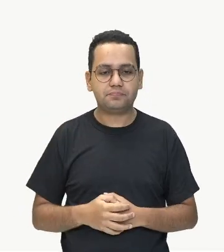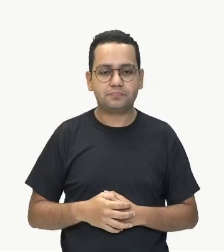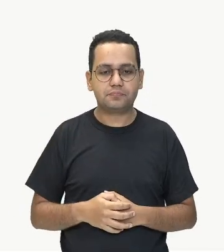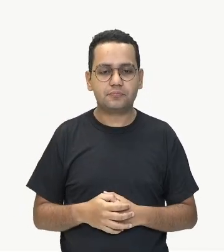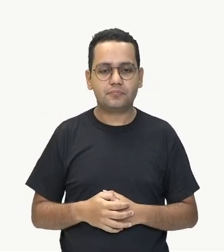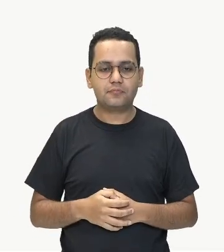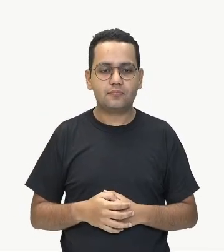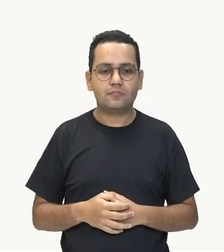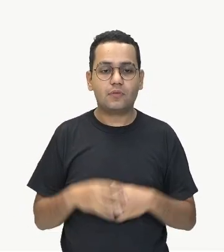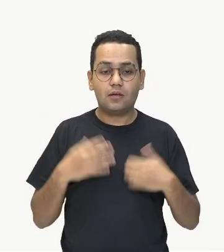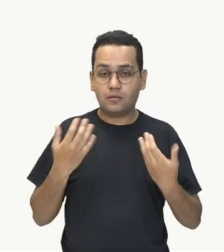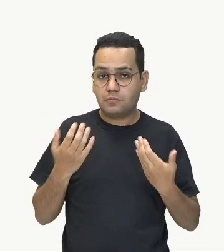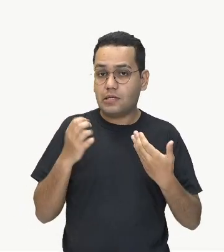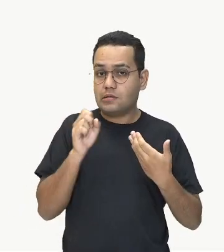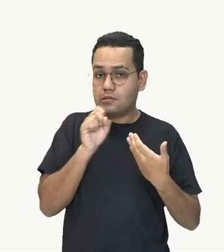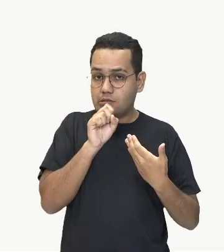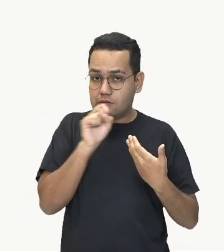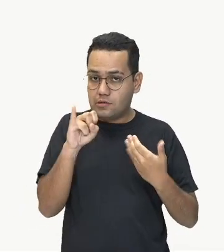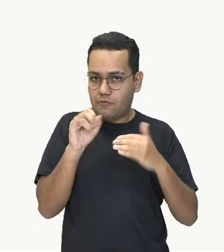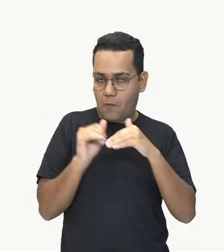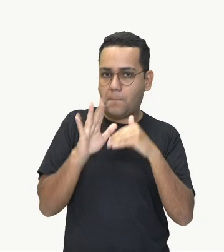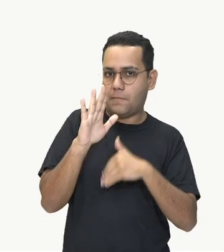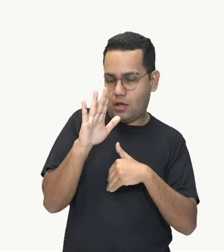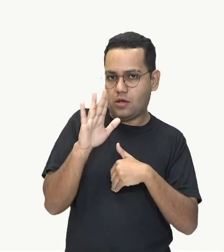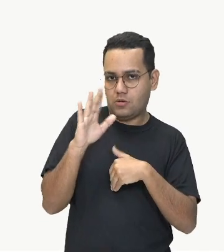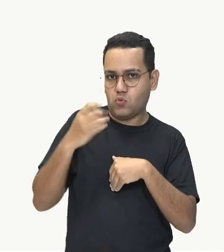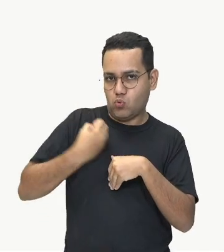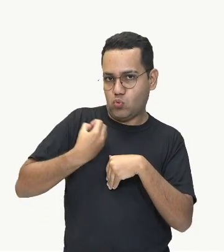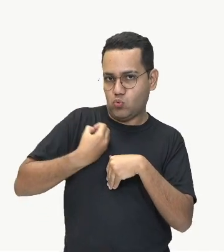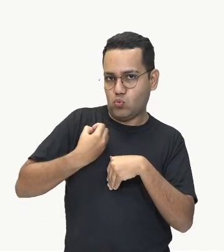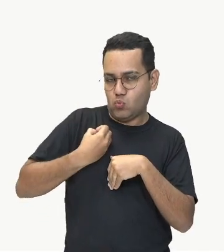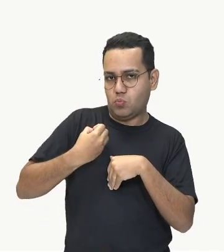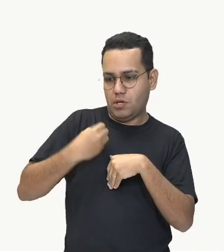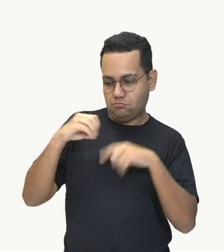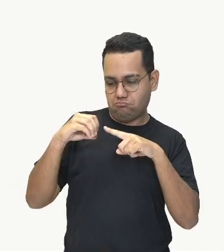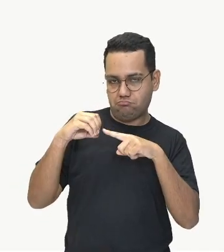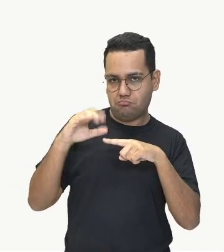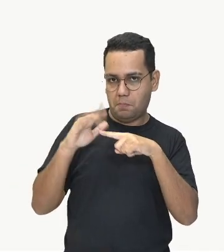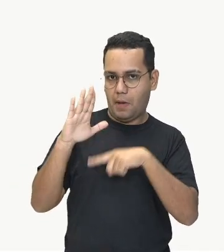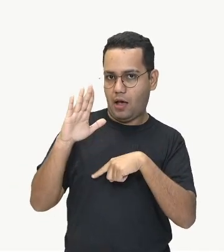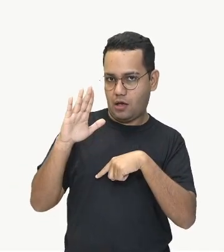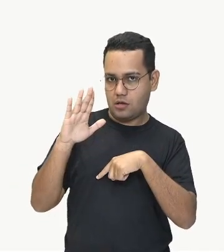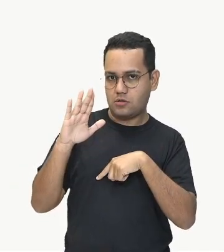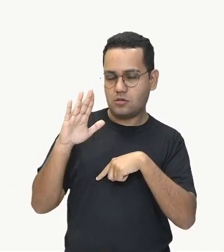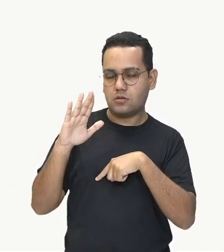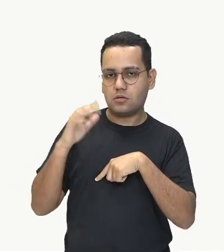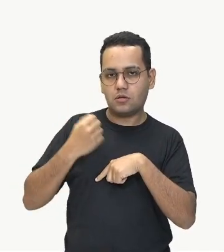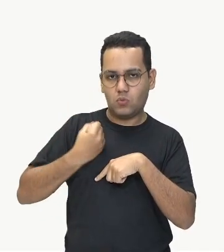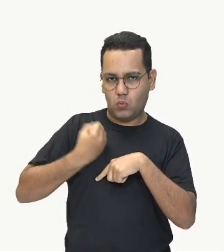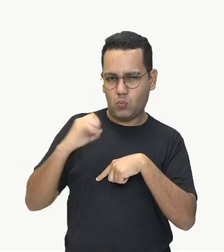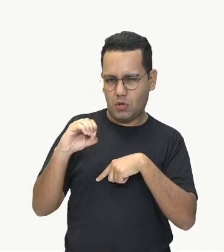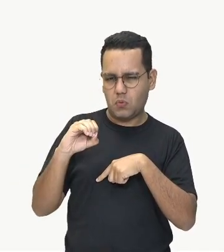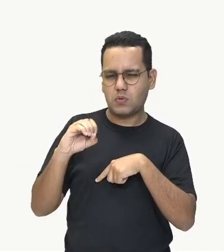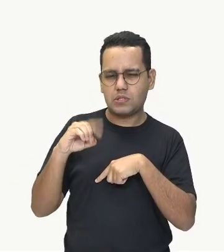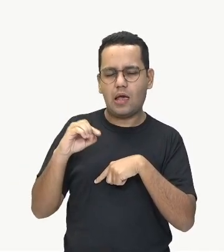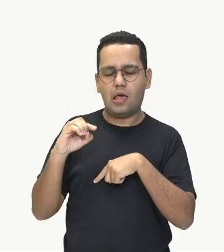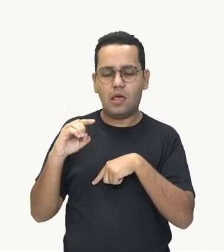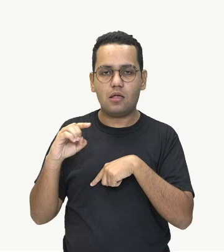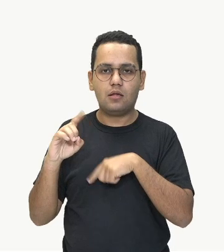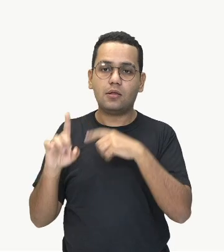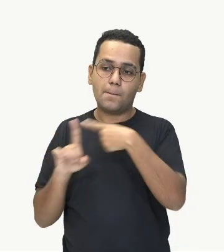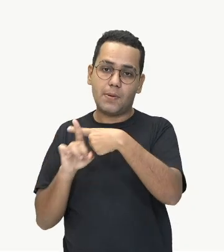h positivo mais x ele será endotérmico então exo para fora se você pensar em dinheiro estou perdendo